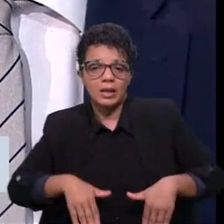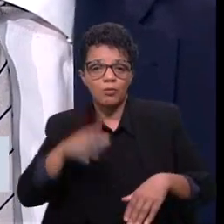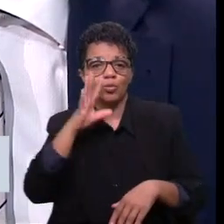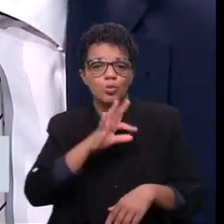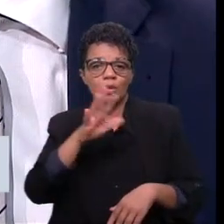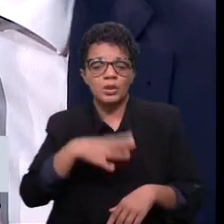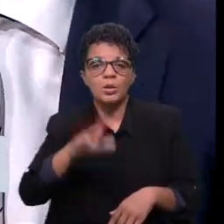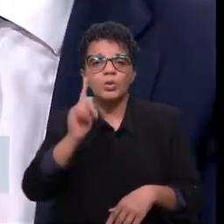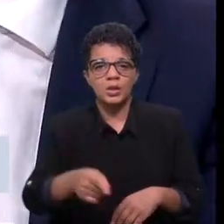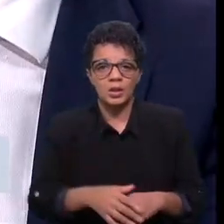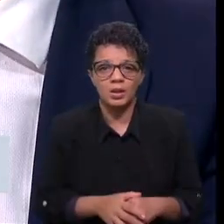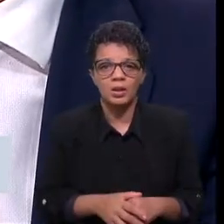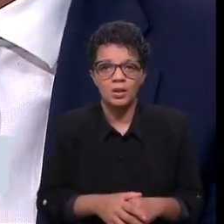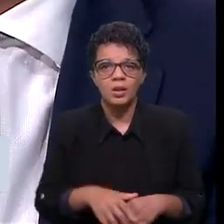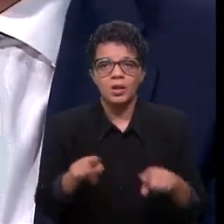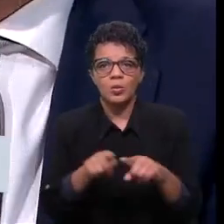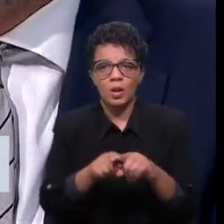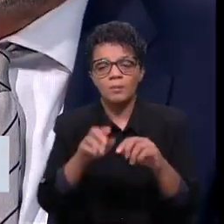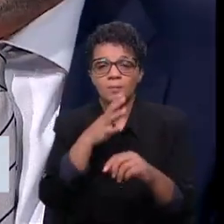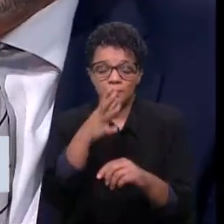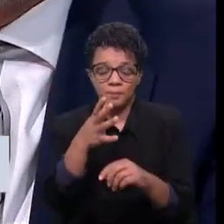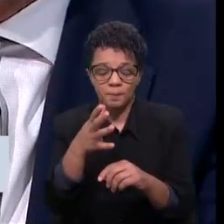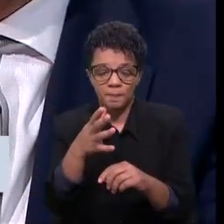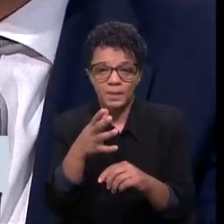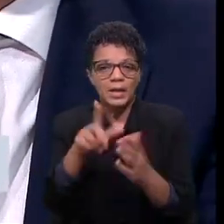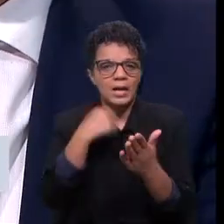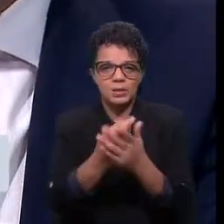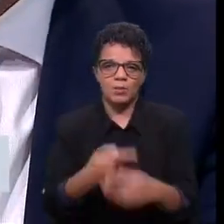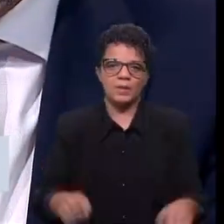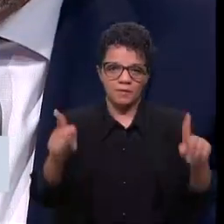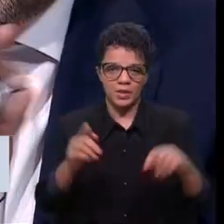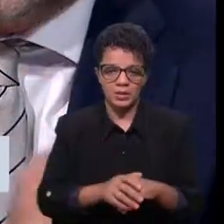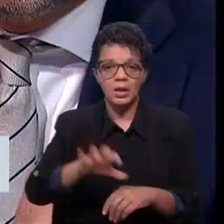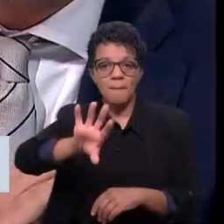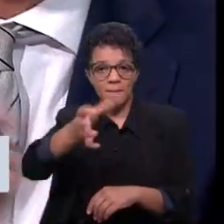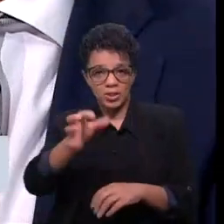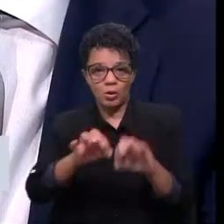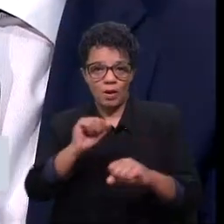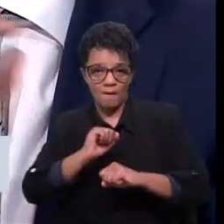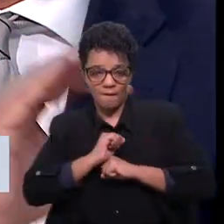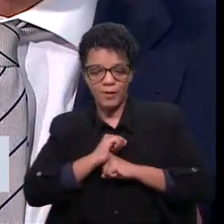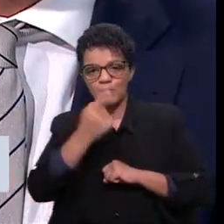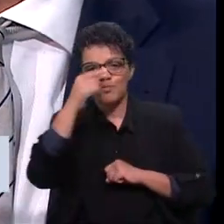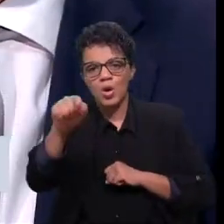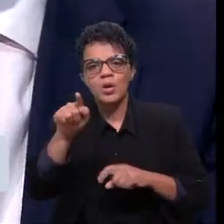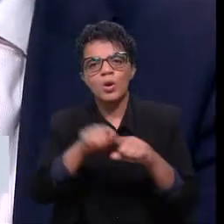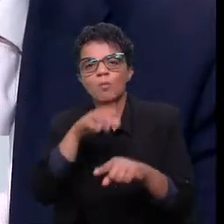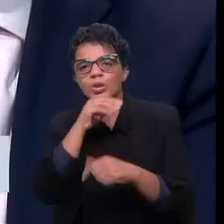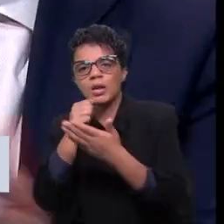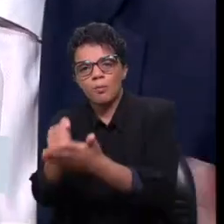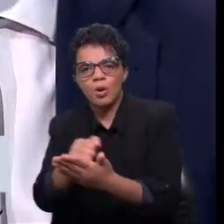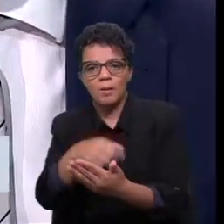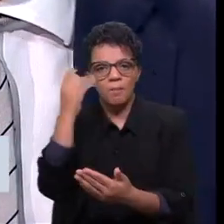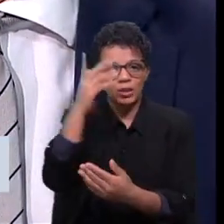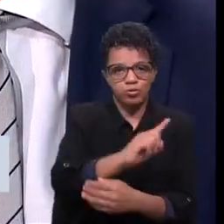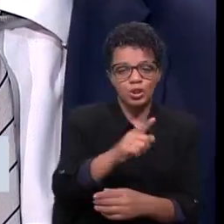quar as forças de segurança deixa-me só dizer isto para terminar luí há sempre uma diferença num país como o nosso eu vou preferir estar do lado da polícia do que dos bandidos